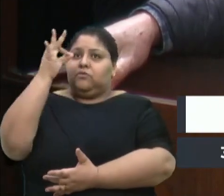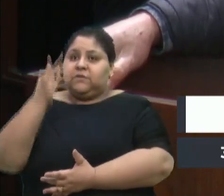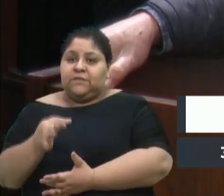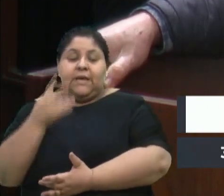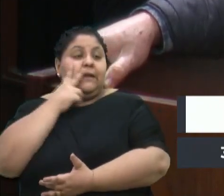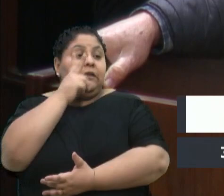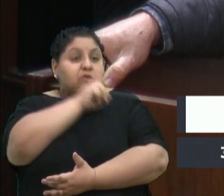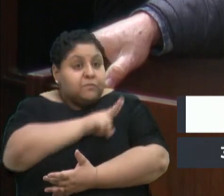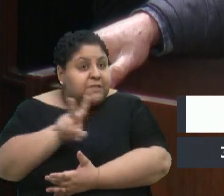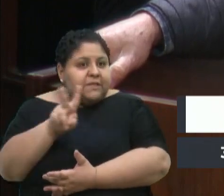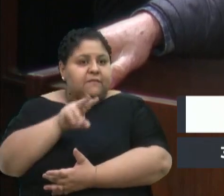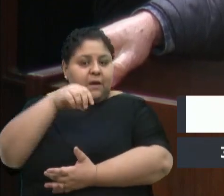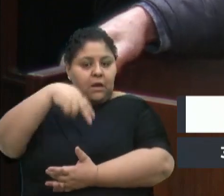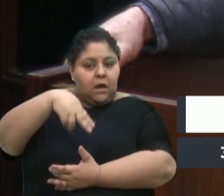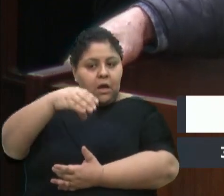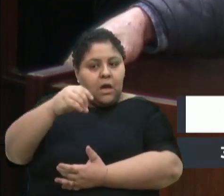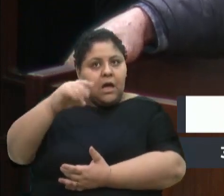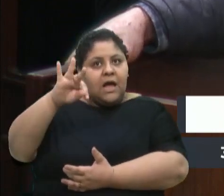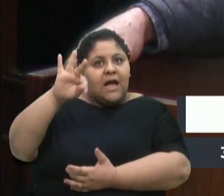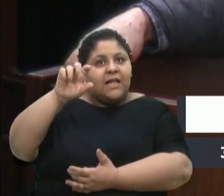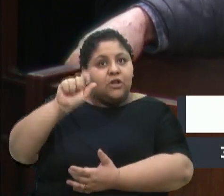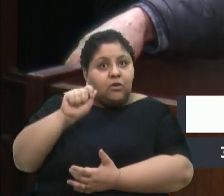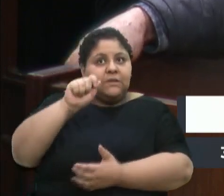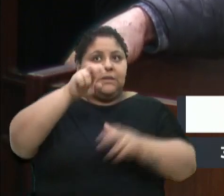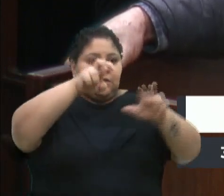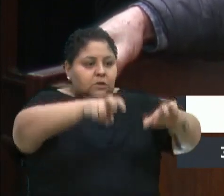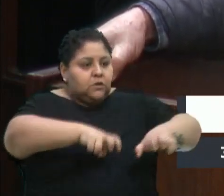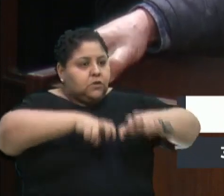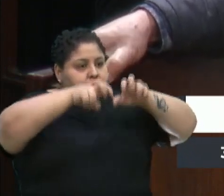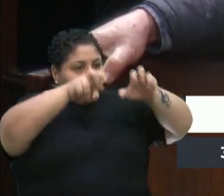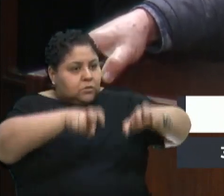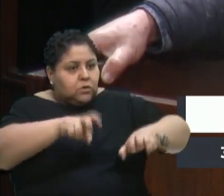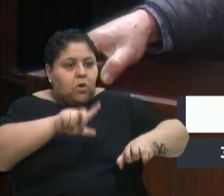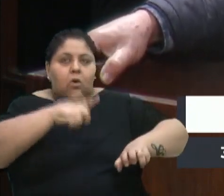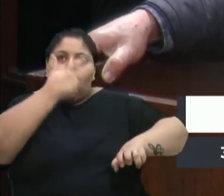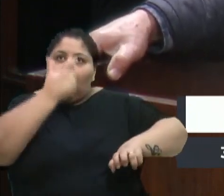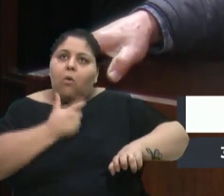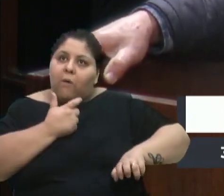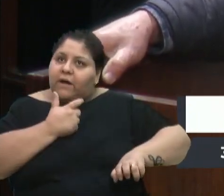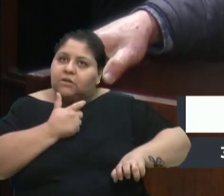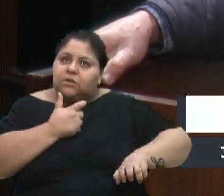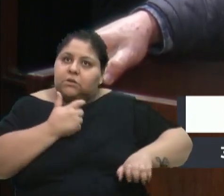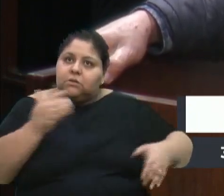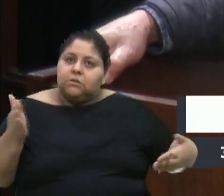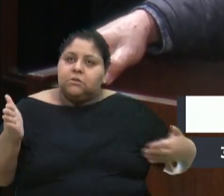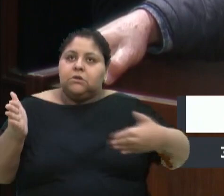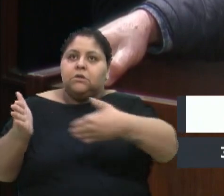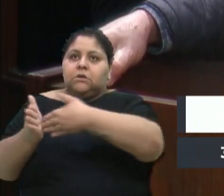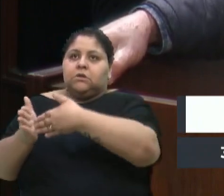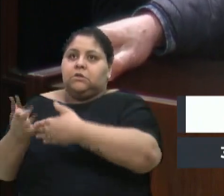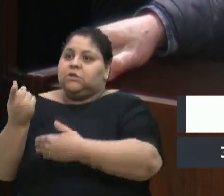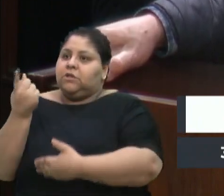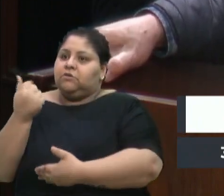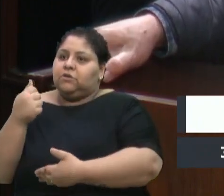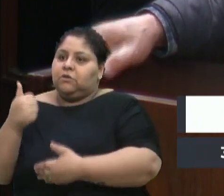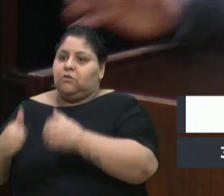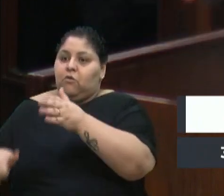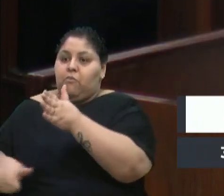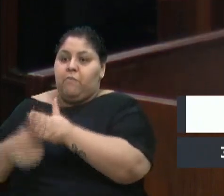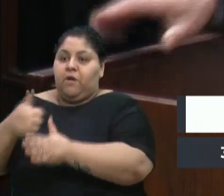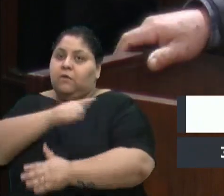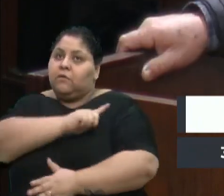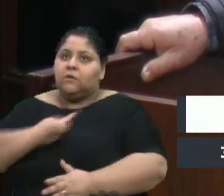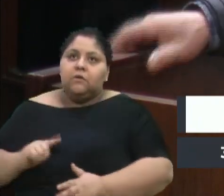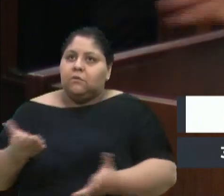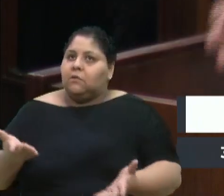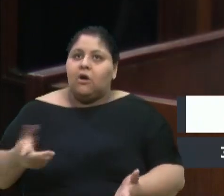nota do talão do agricultor. Ou acha que cai do céu os impostos quando tem a melhoria do governo? O governo